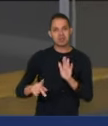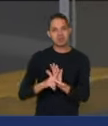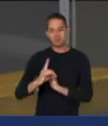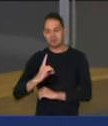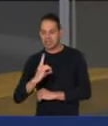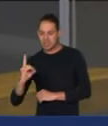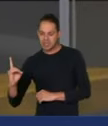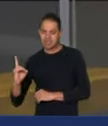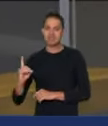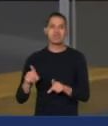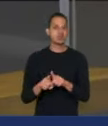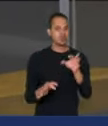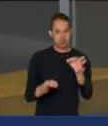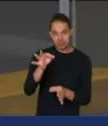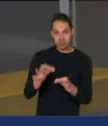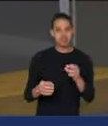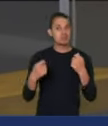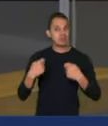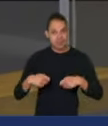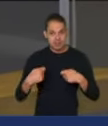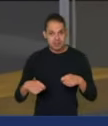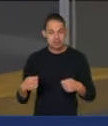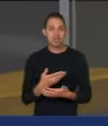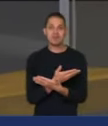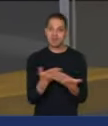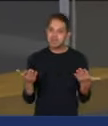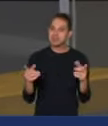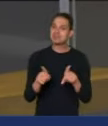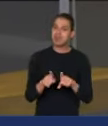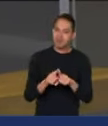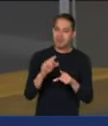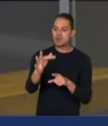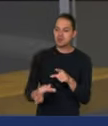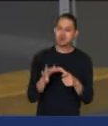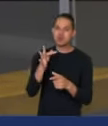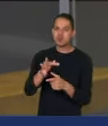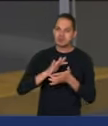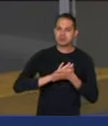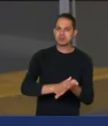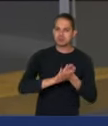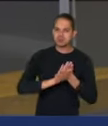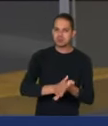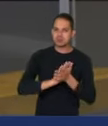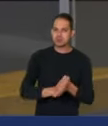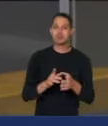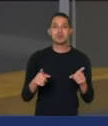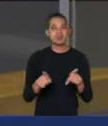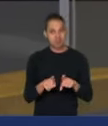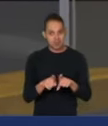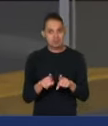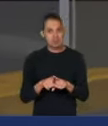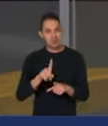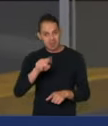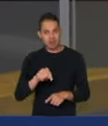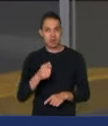que dá em Chico, dá em Francisco. Vocês também sofrerão essa mão de ferro, essa mão de chumbo, de Xandão.